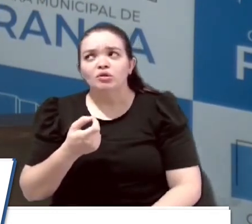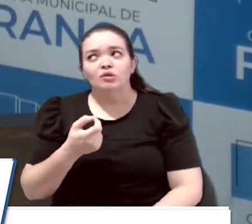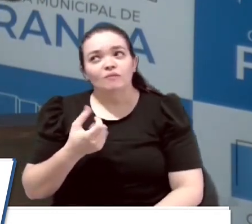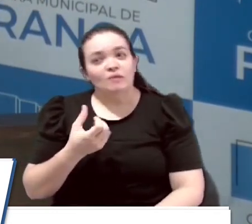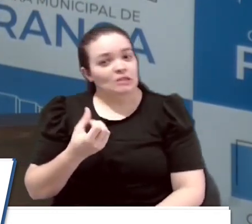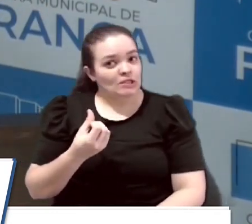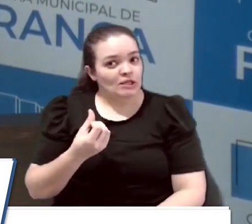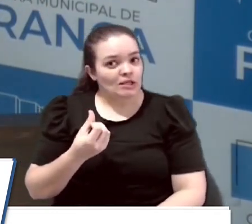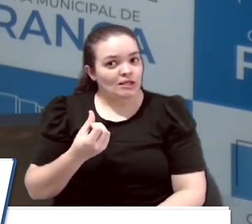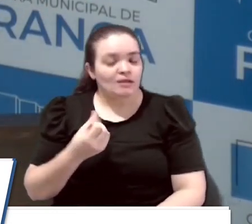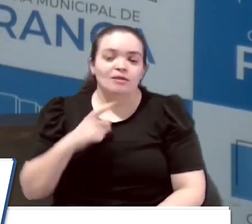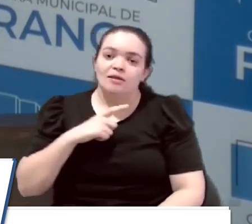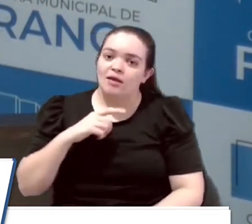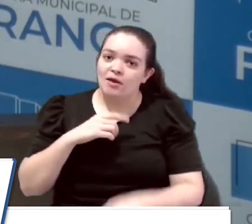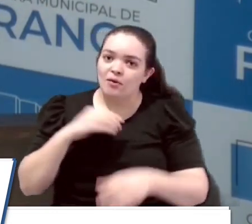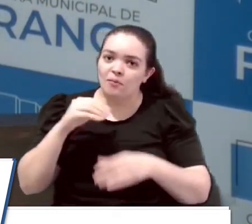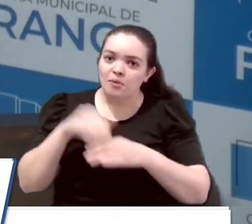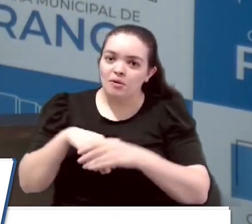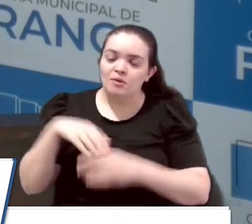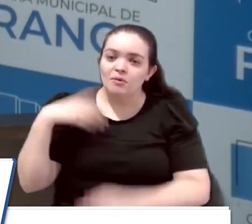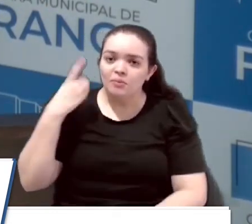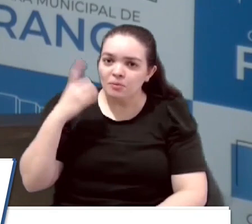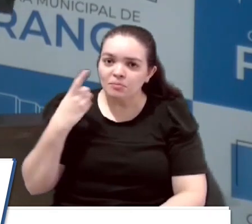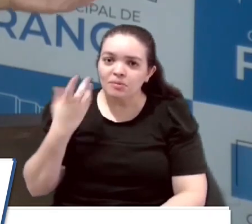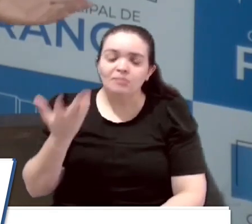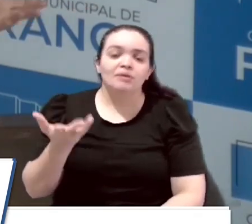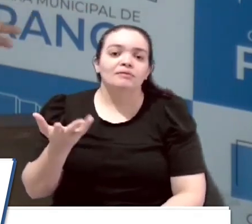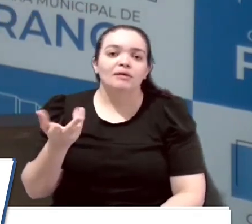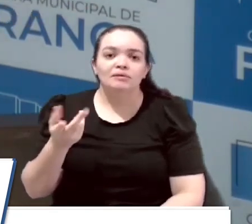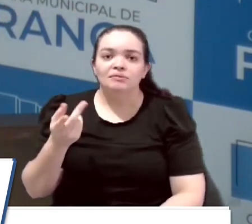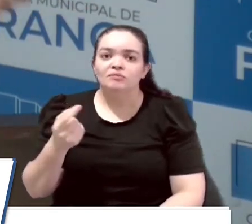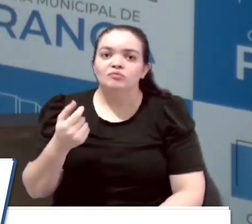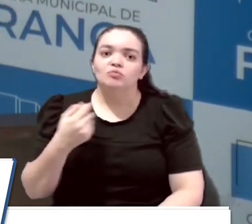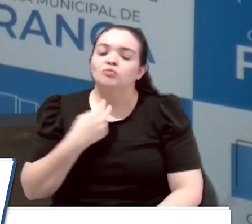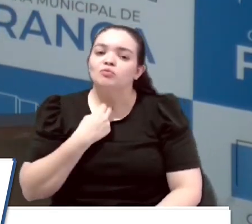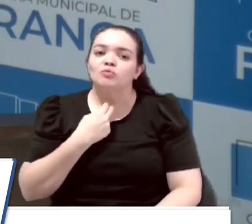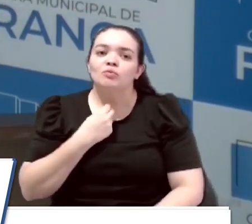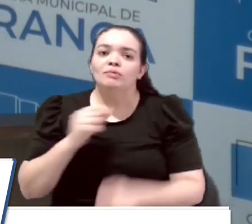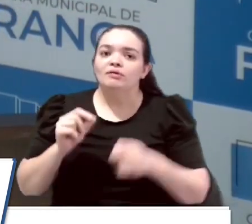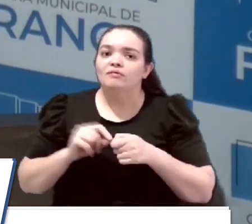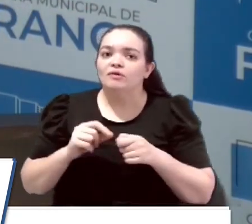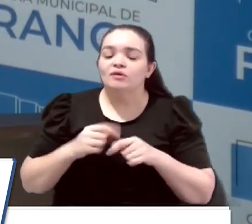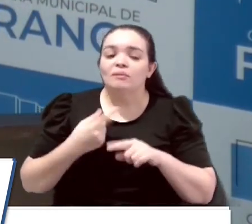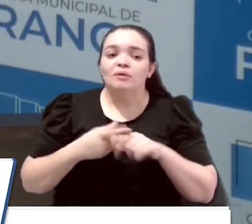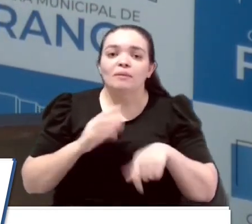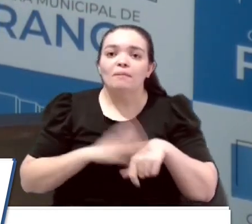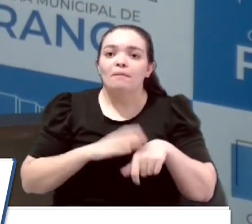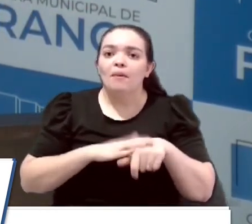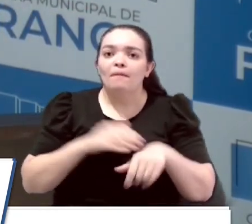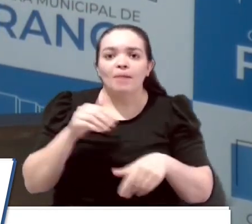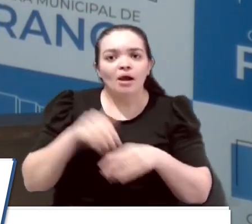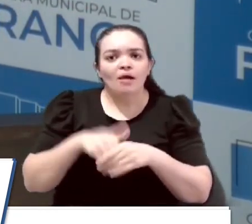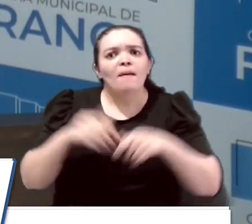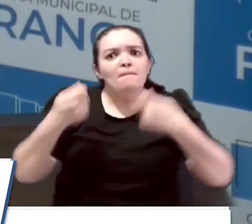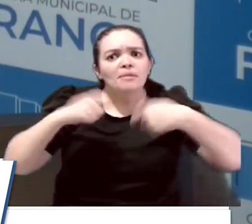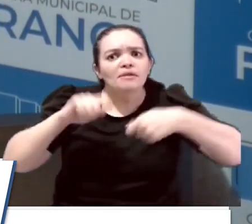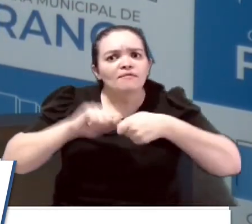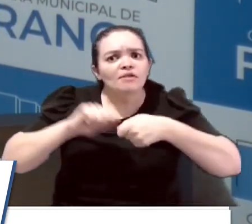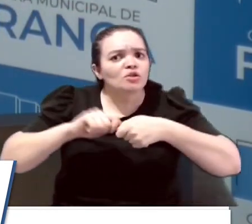ter eleição para deputado, aí o pessoal fala, não vai poder fazer porque é ano eleitoral. Tem que se fazer todo